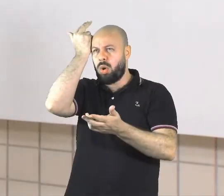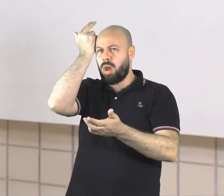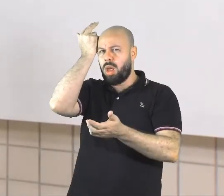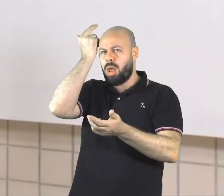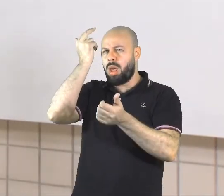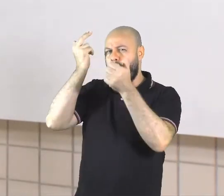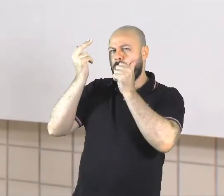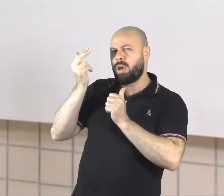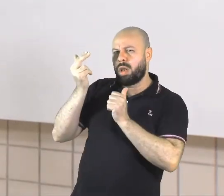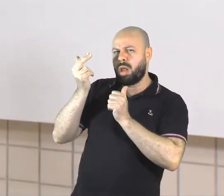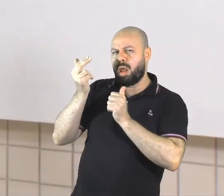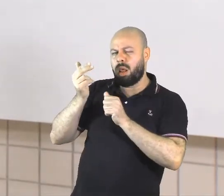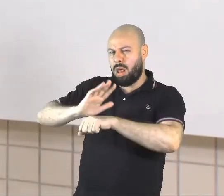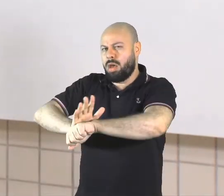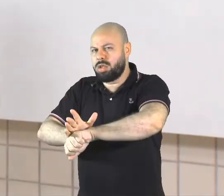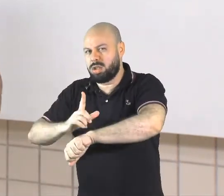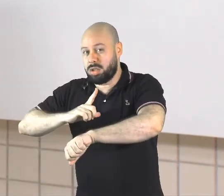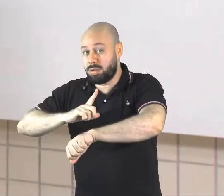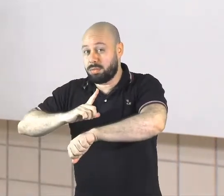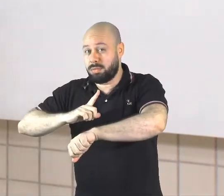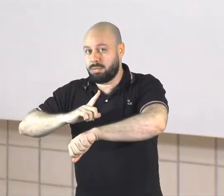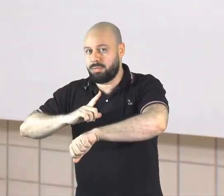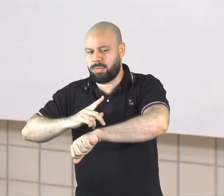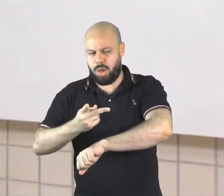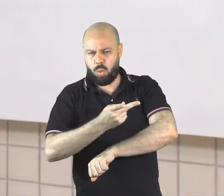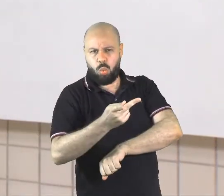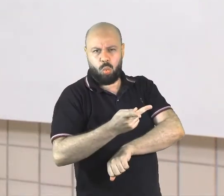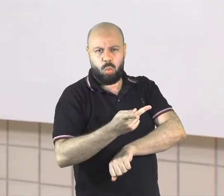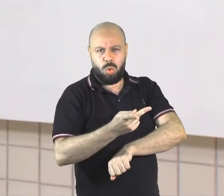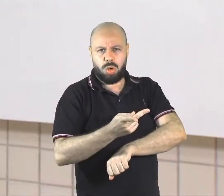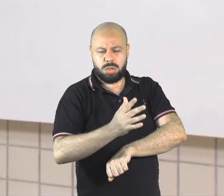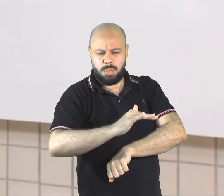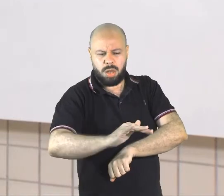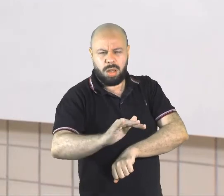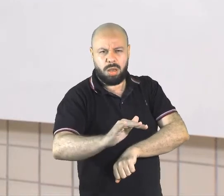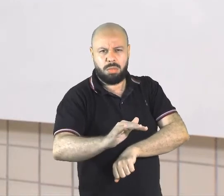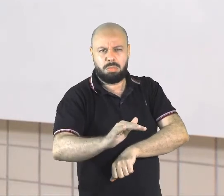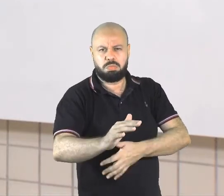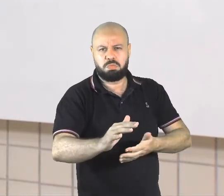alguma atitude racista? E os dois menininhos, eles têm alguma